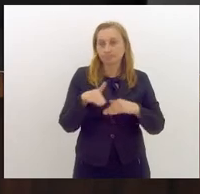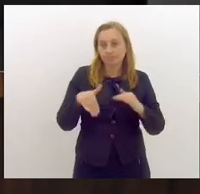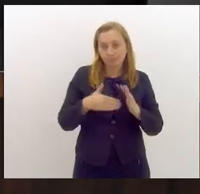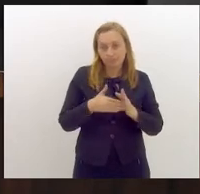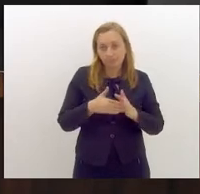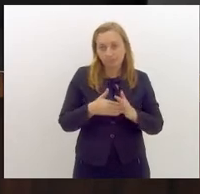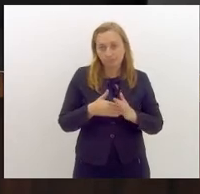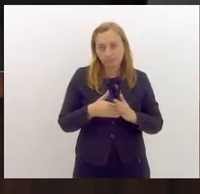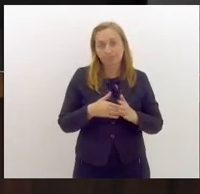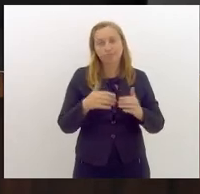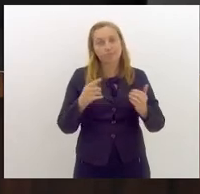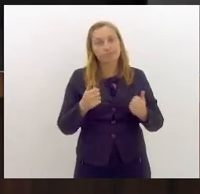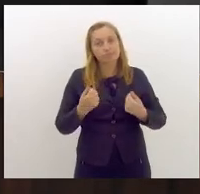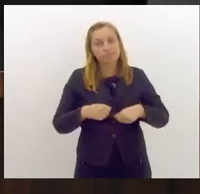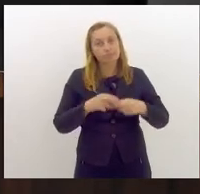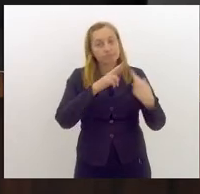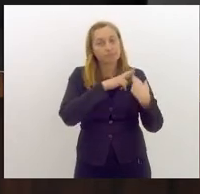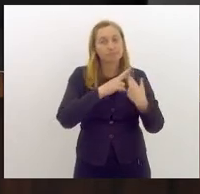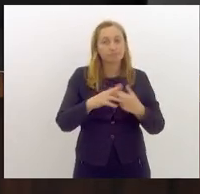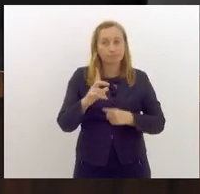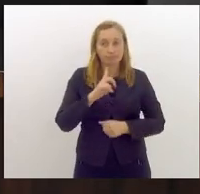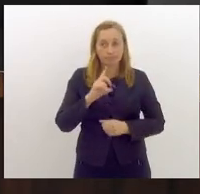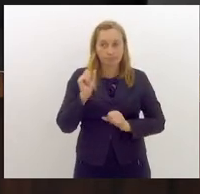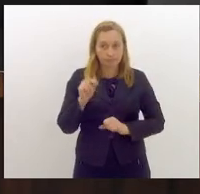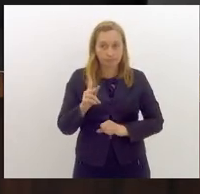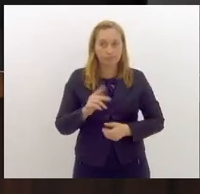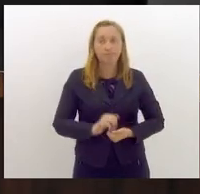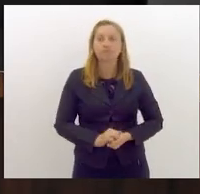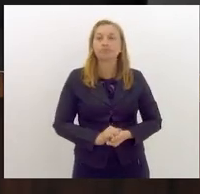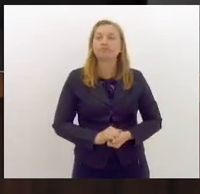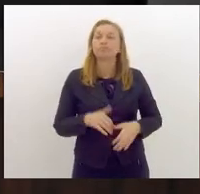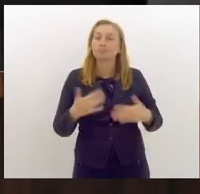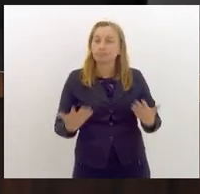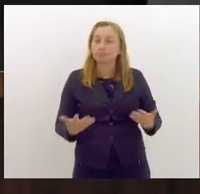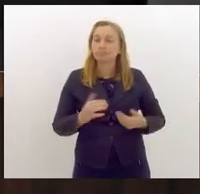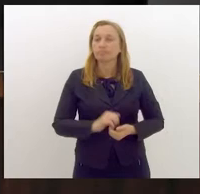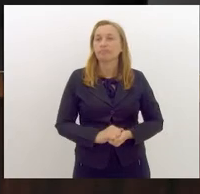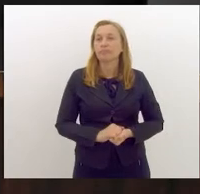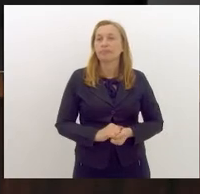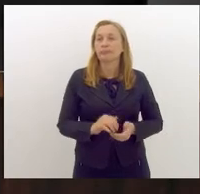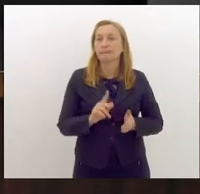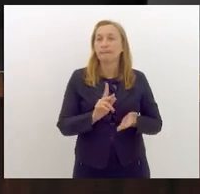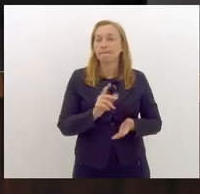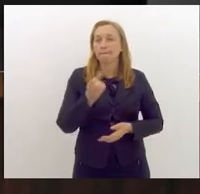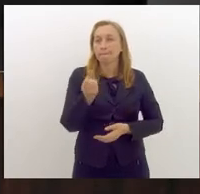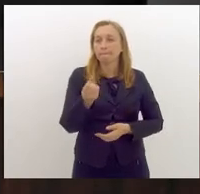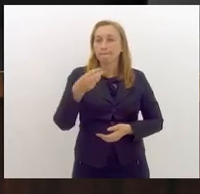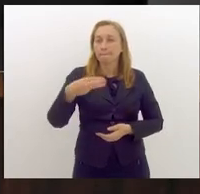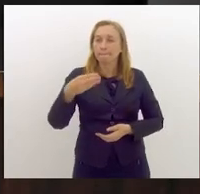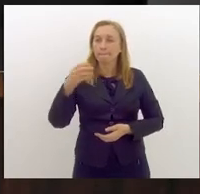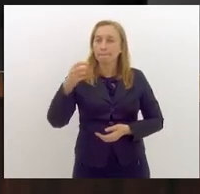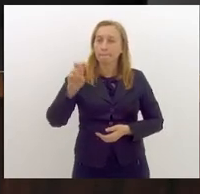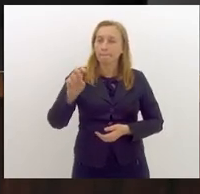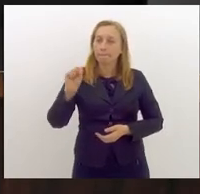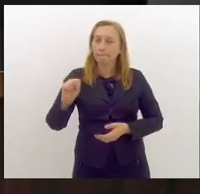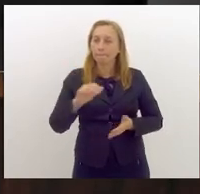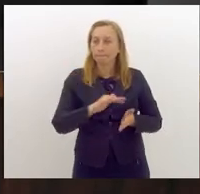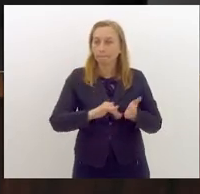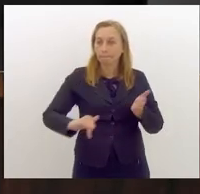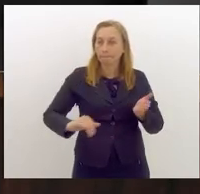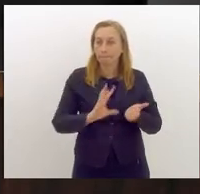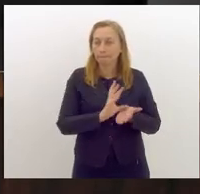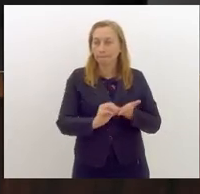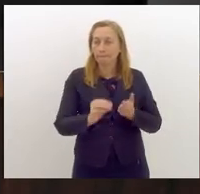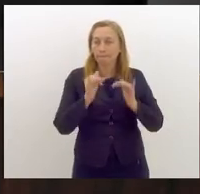mas é preciso ter responsabilidade Ok então projeto de lei 6358 está fora da pauta